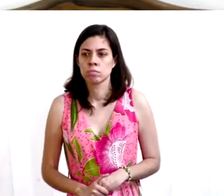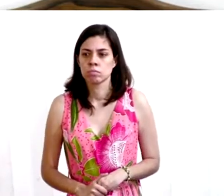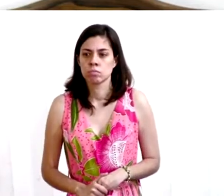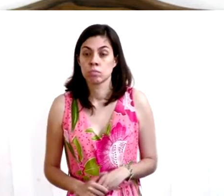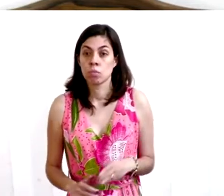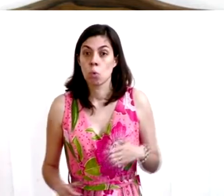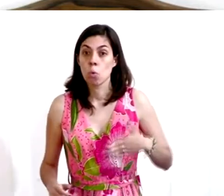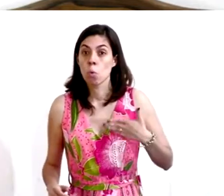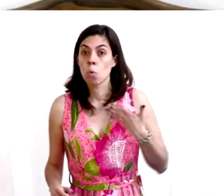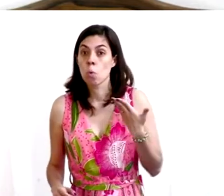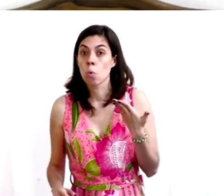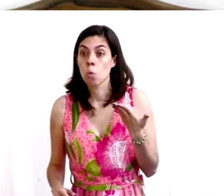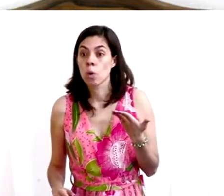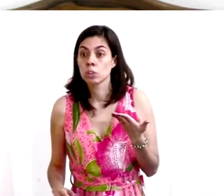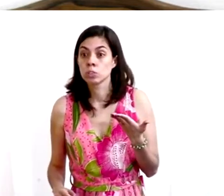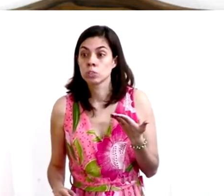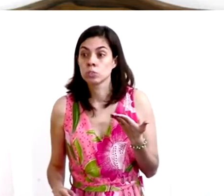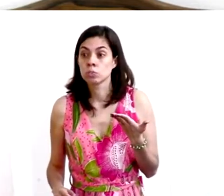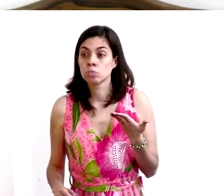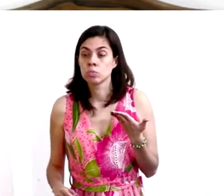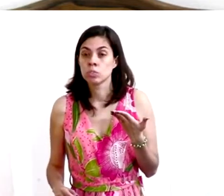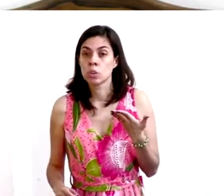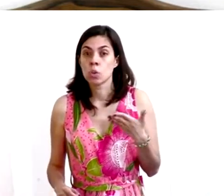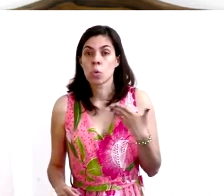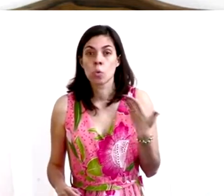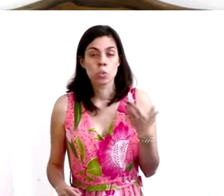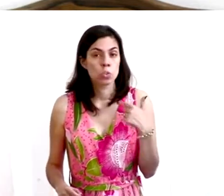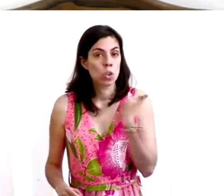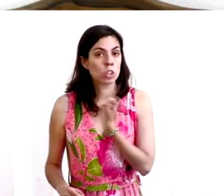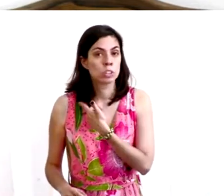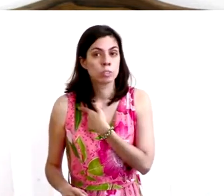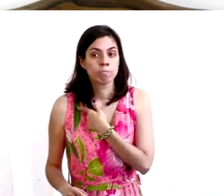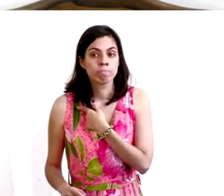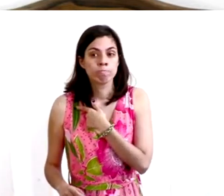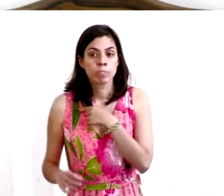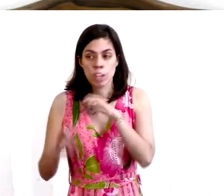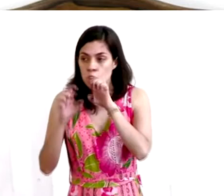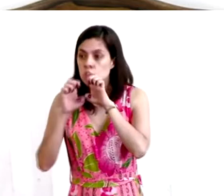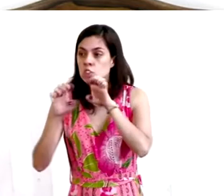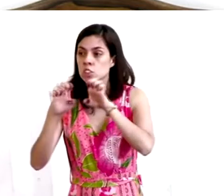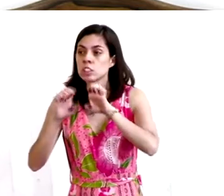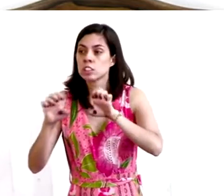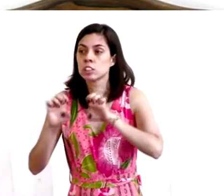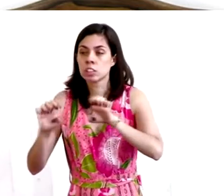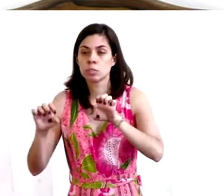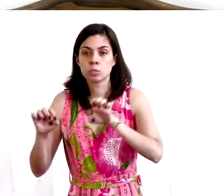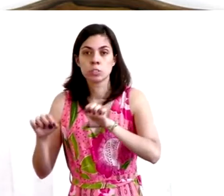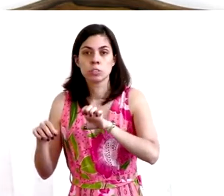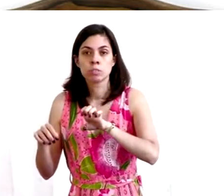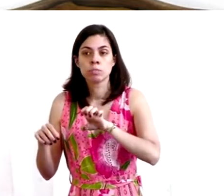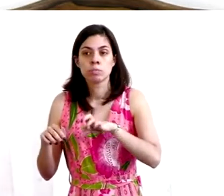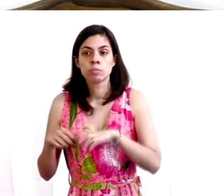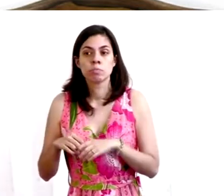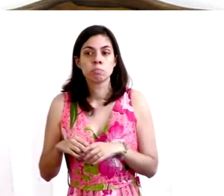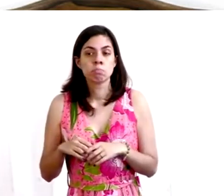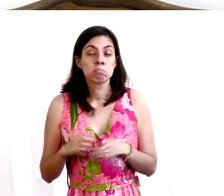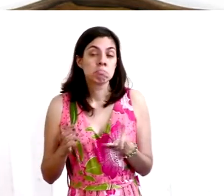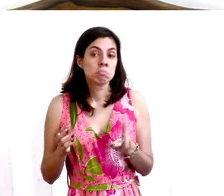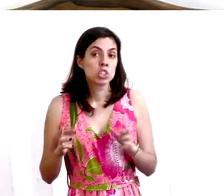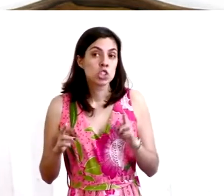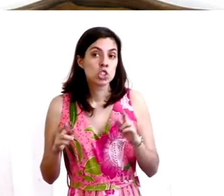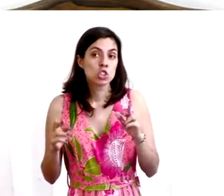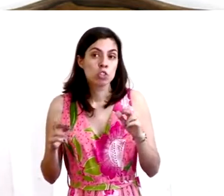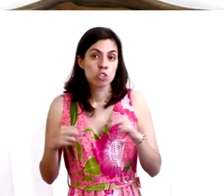receba a Cristo, Ele é o Messias, Ele é o Salvador, talvez para muitos,